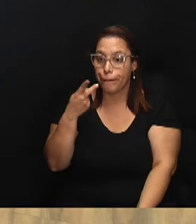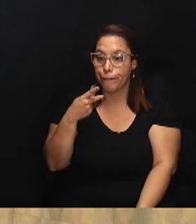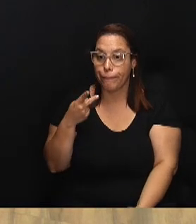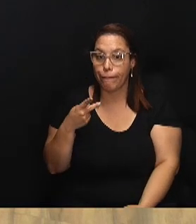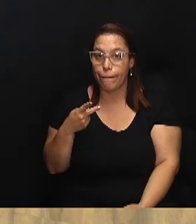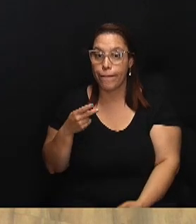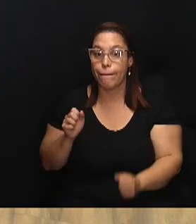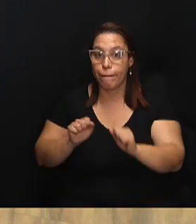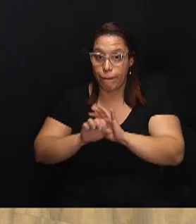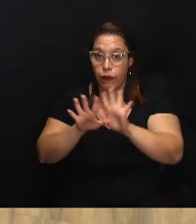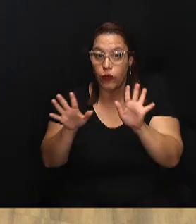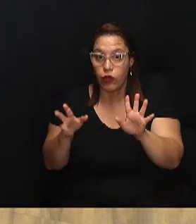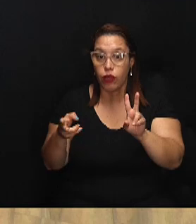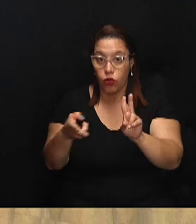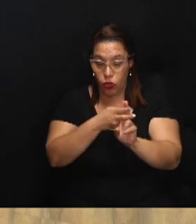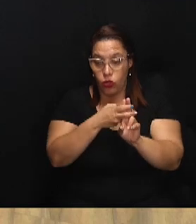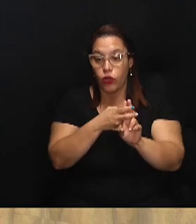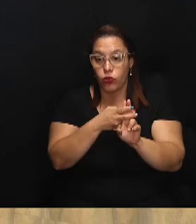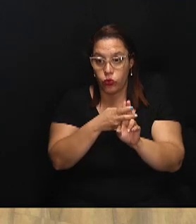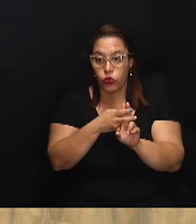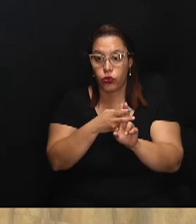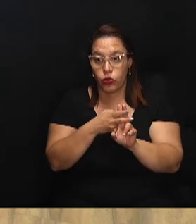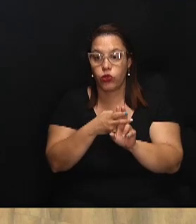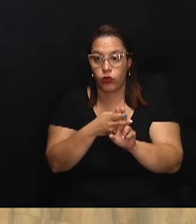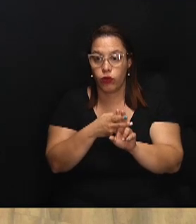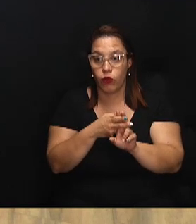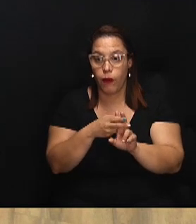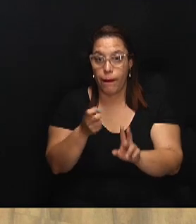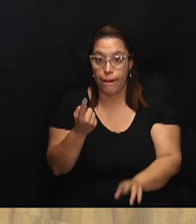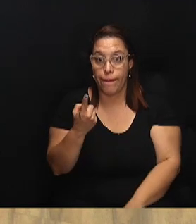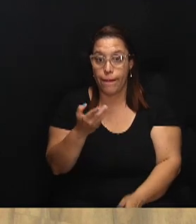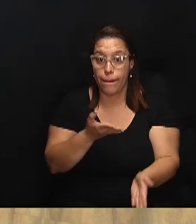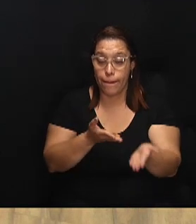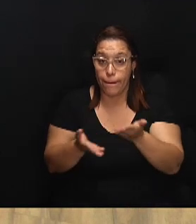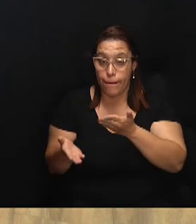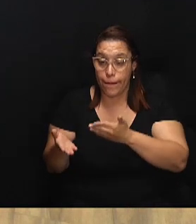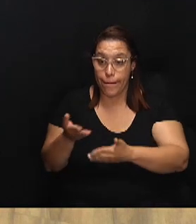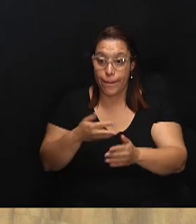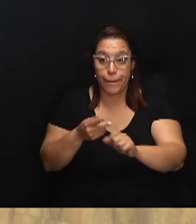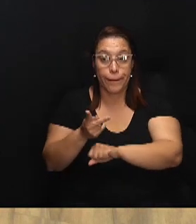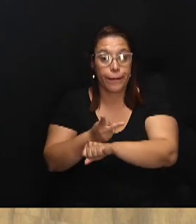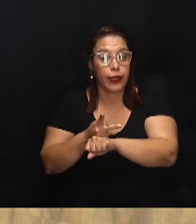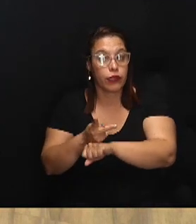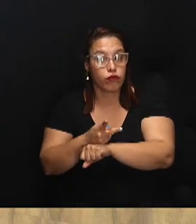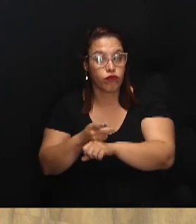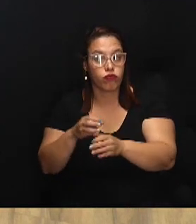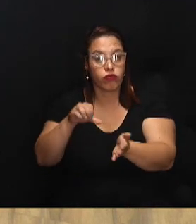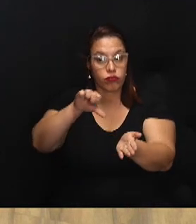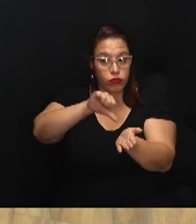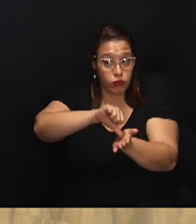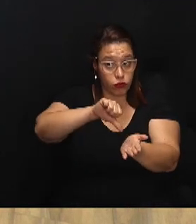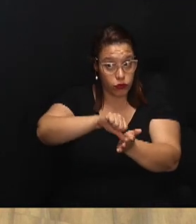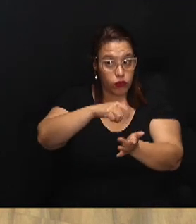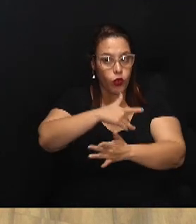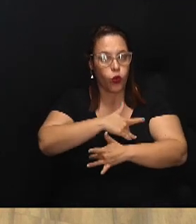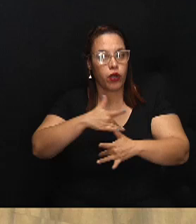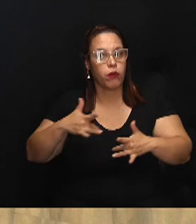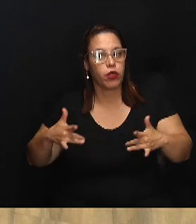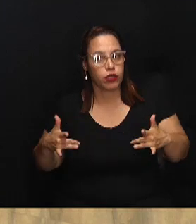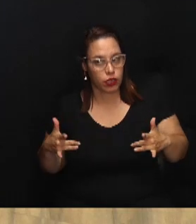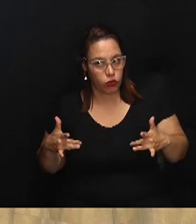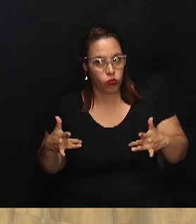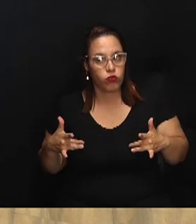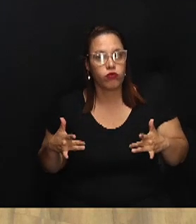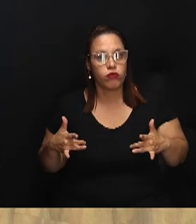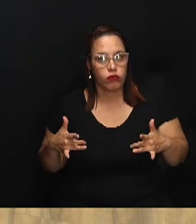relacionada, claro, ao SUS, o Sistema Único de Saúde, que o primeiro passo é procurar uma unidade básica de saúde